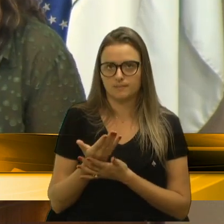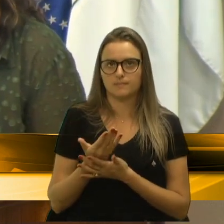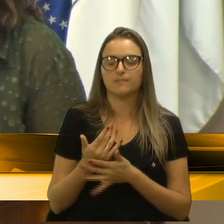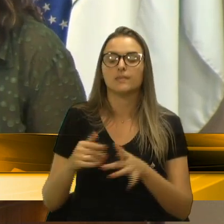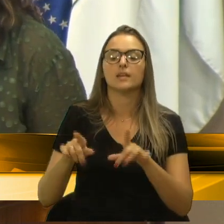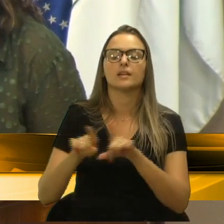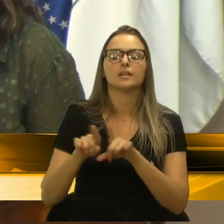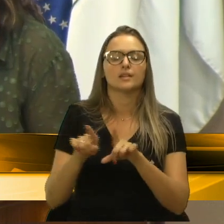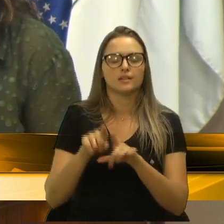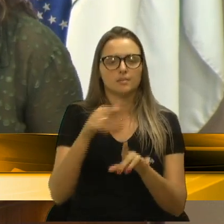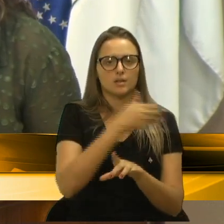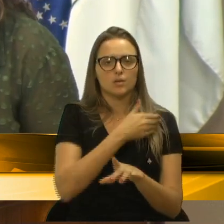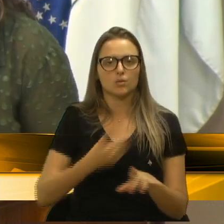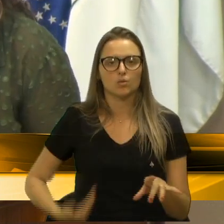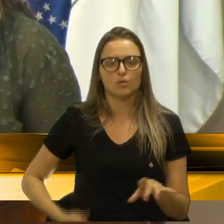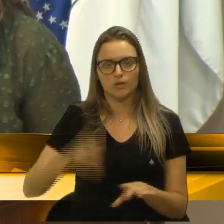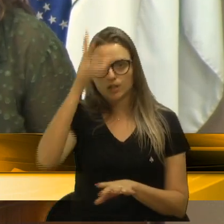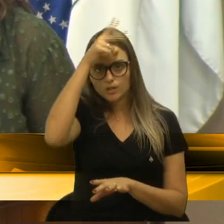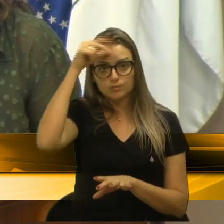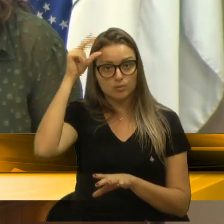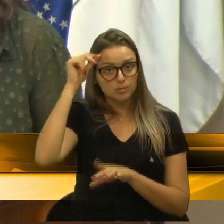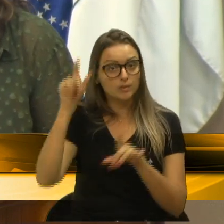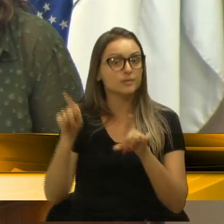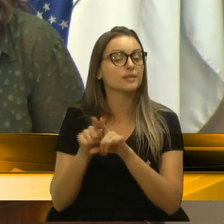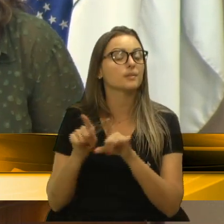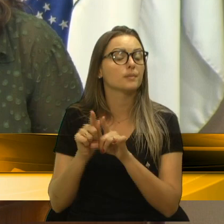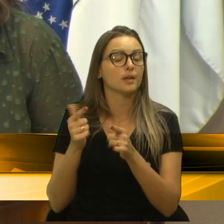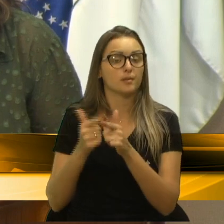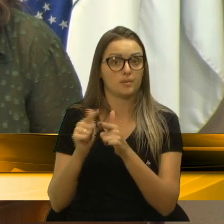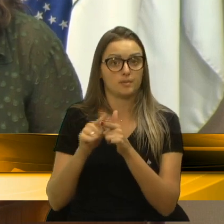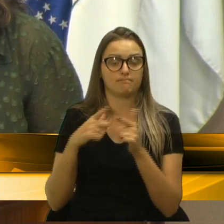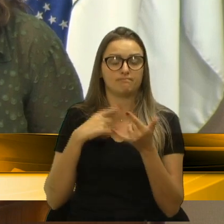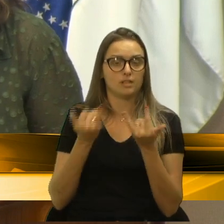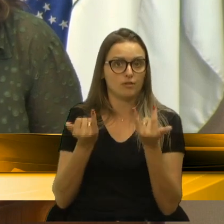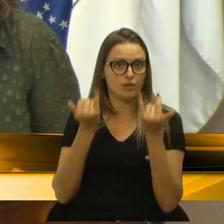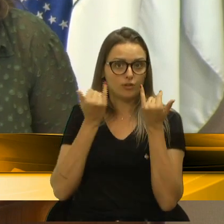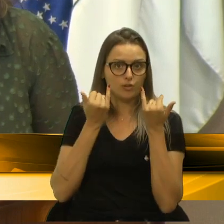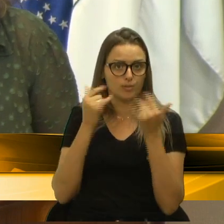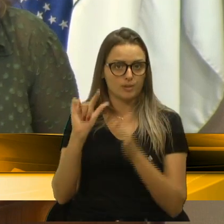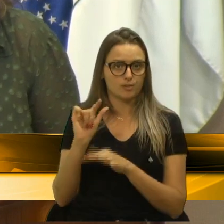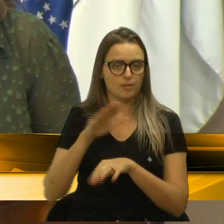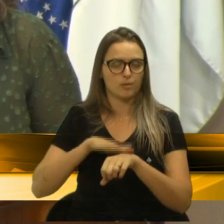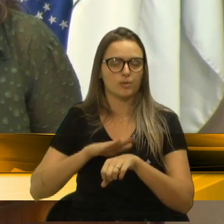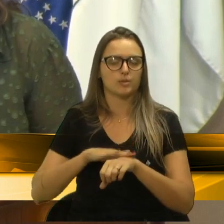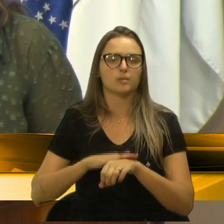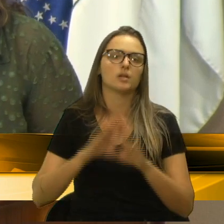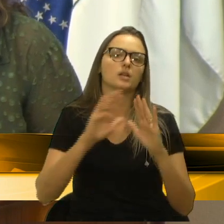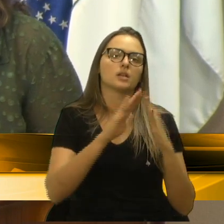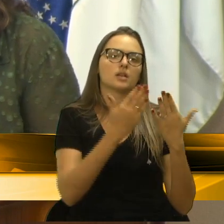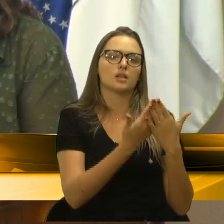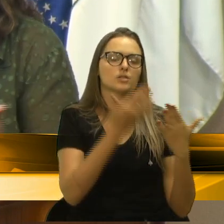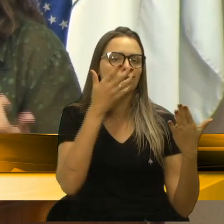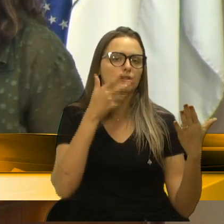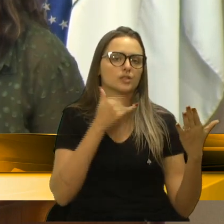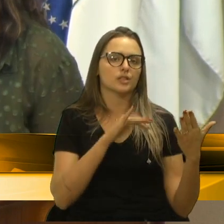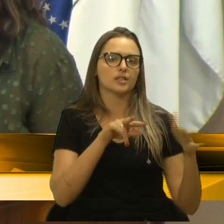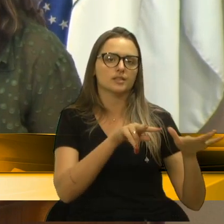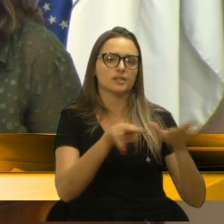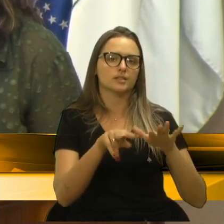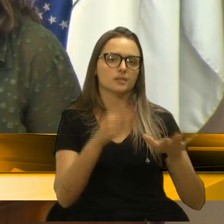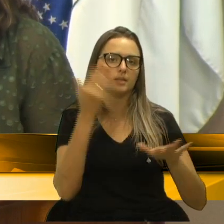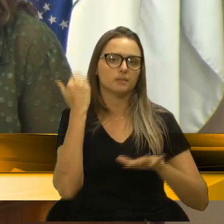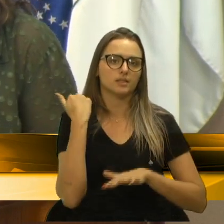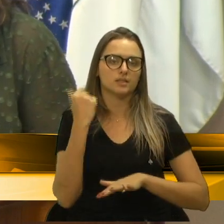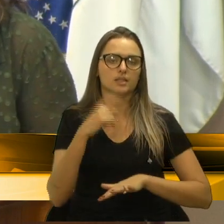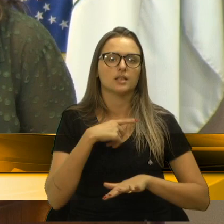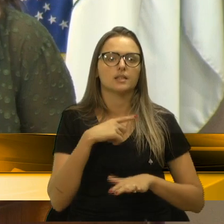também o governo municipal também está com problema. A gente tem informações agora de que as escolas de educação infantil, na semana passada,